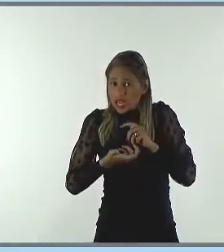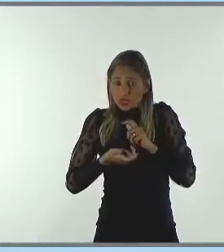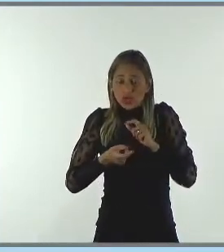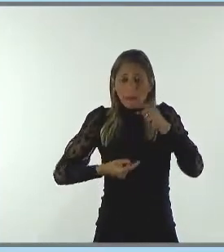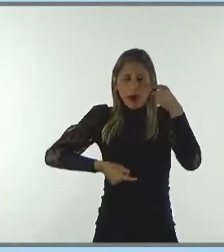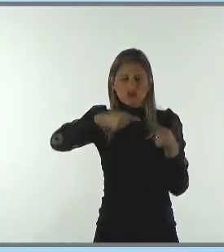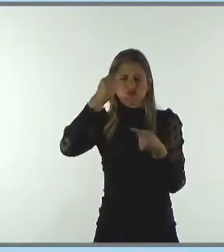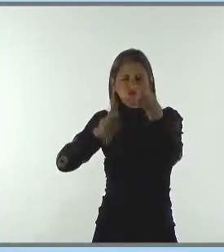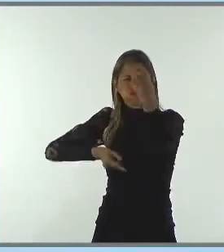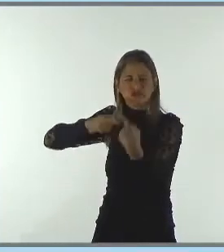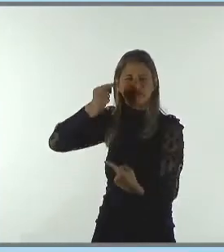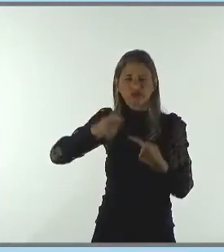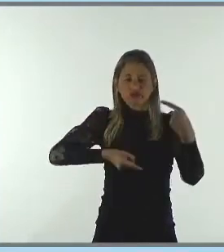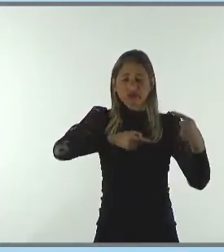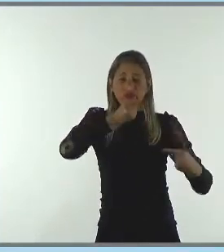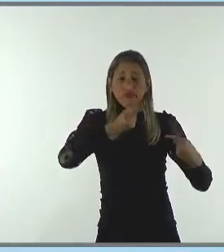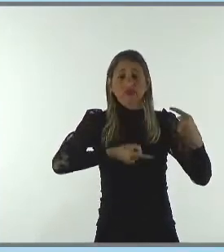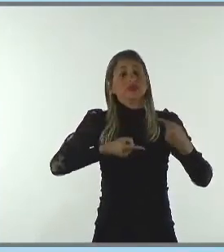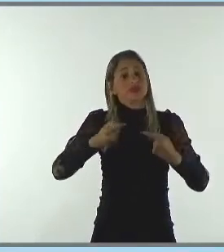competitivo,